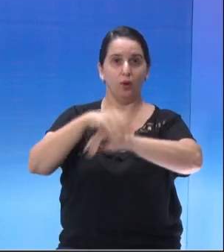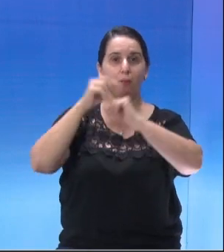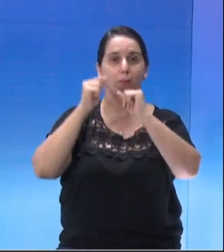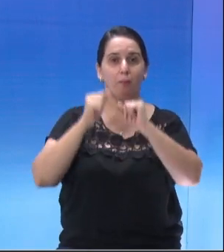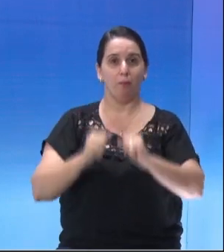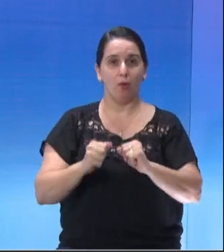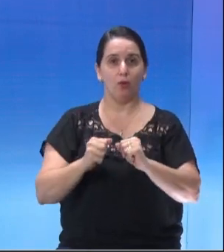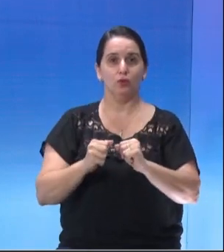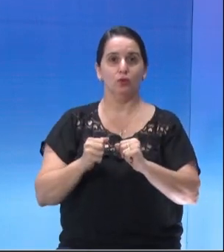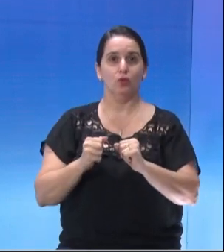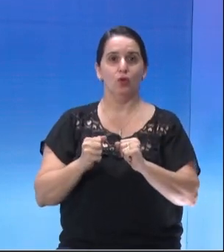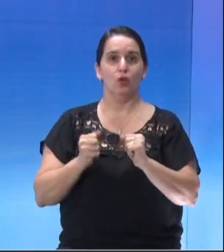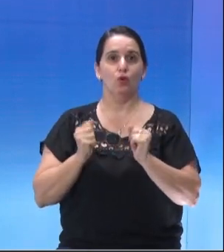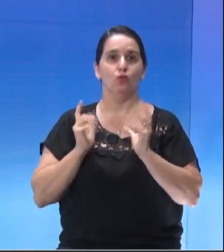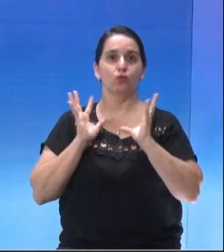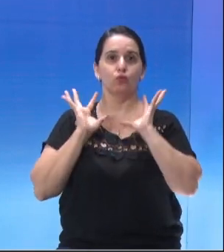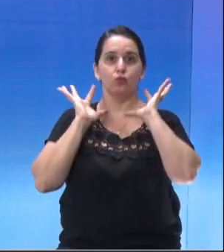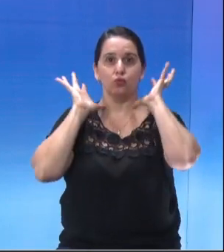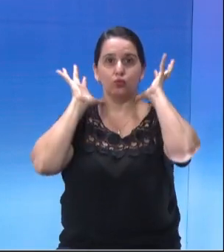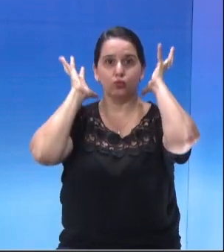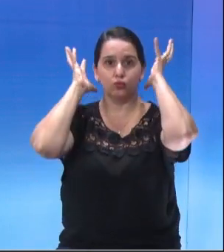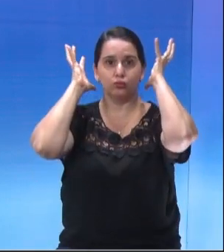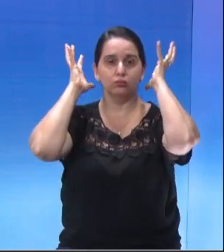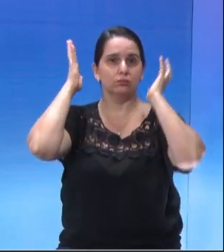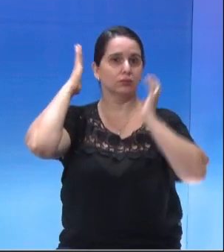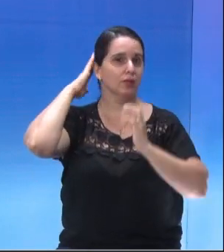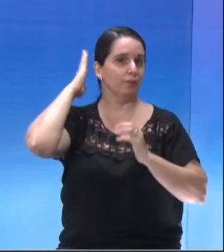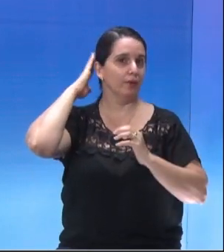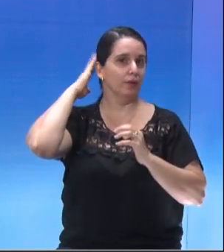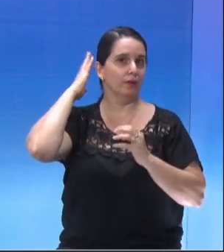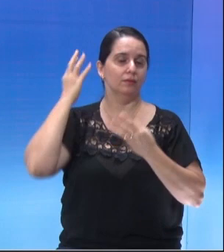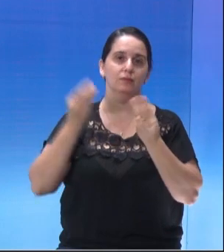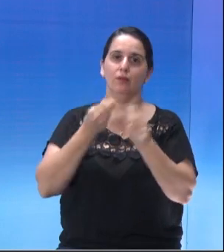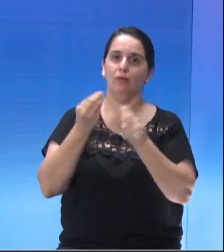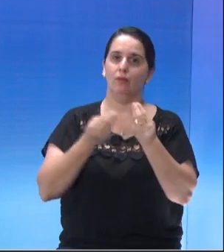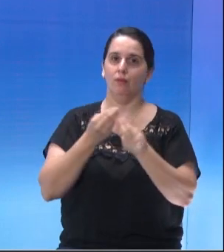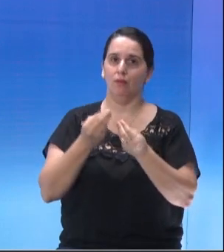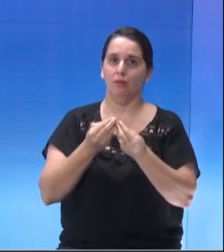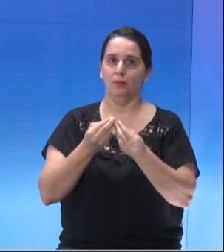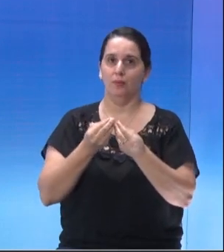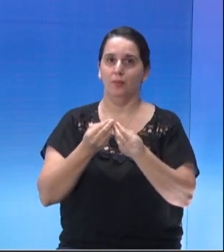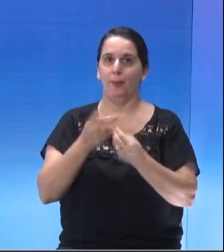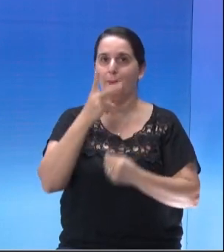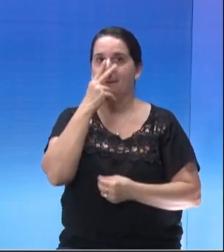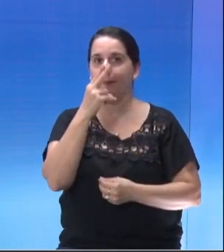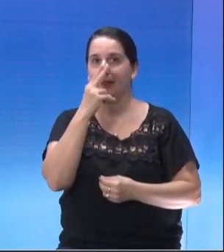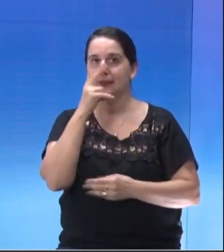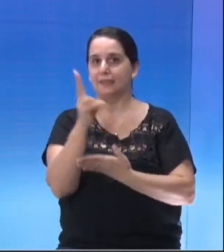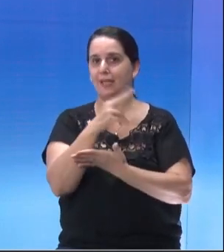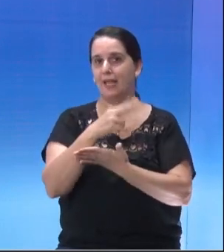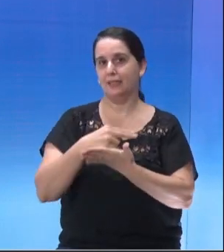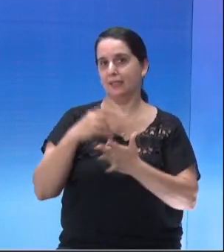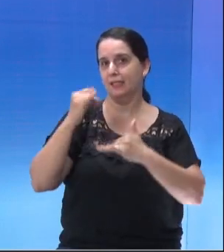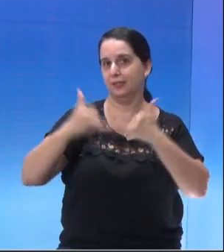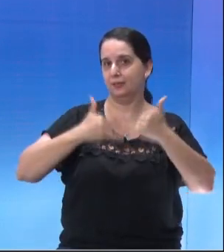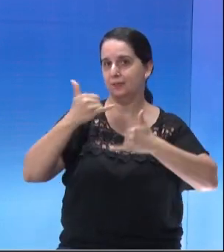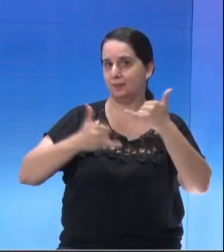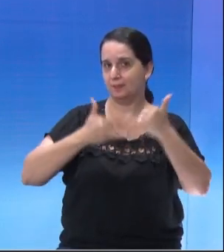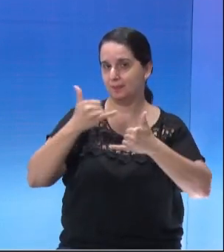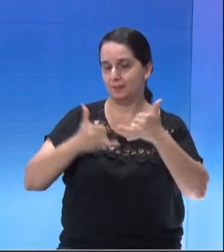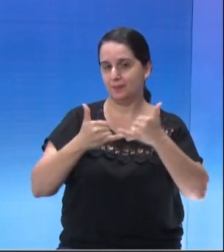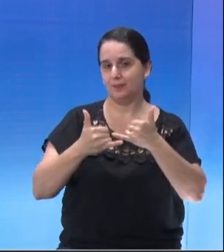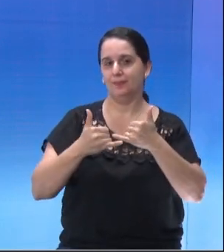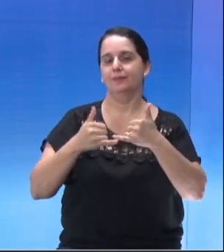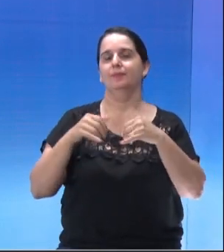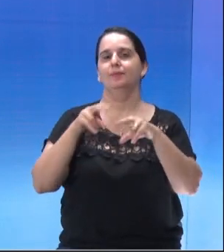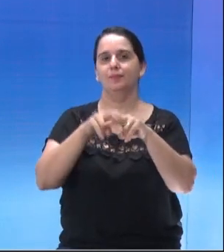começar a emitir chamas amarelas, luz amarela, ou seja, ficaria praticamente um desenho animado. Consequentemente, essa letra